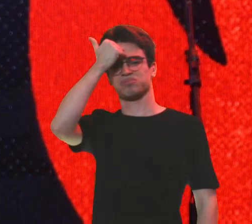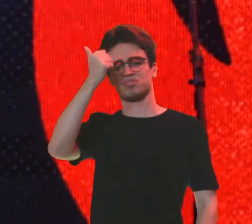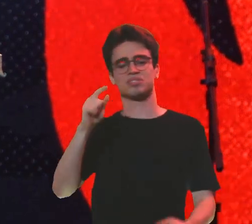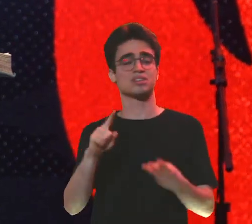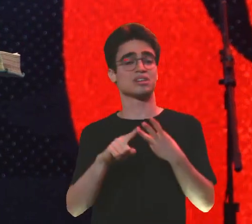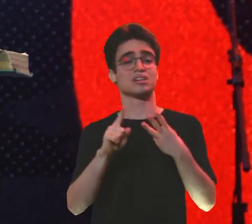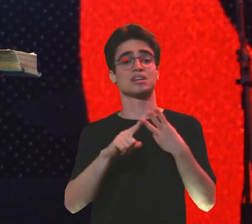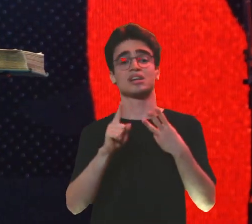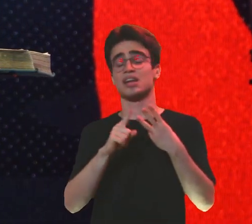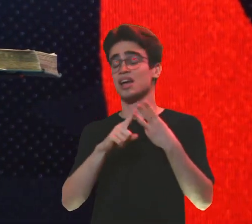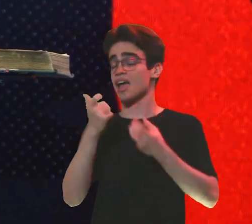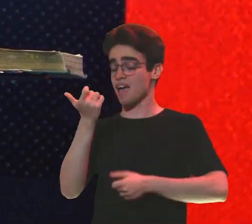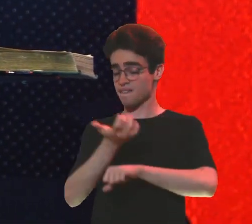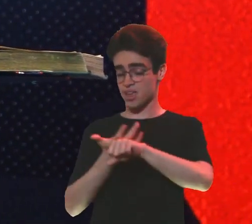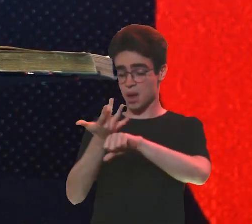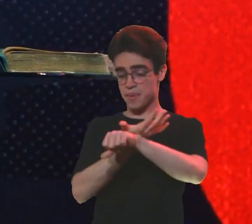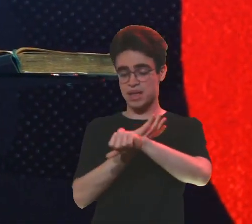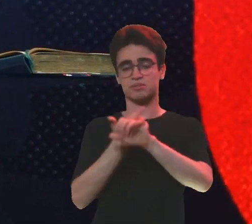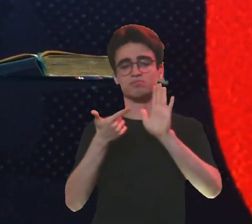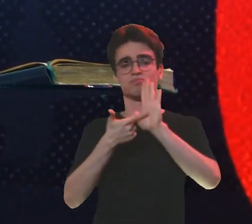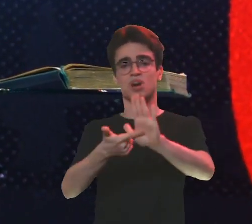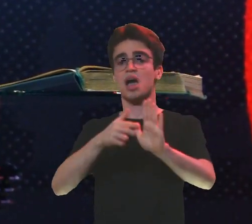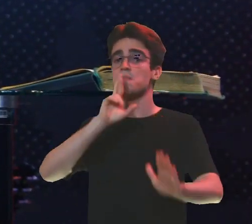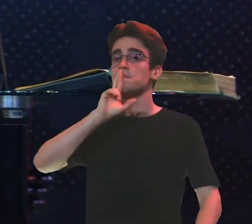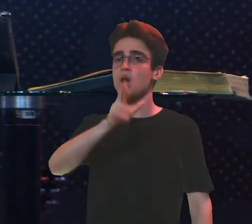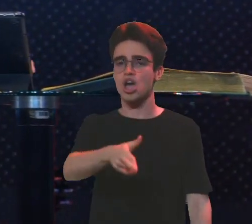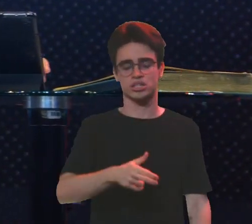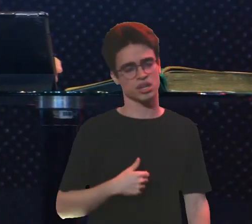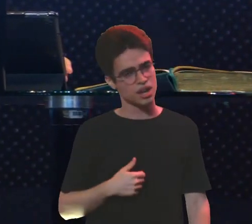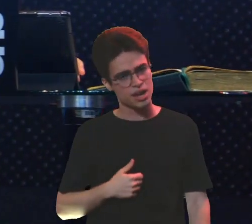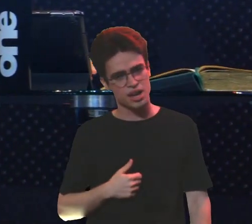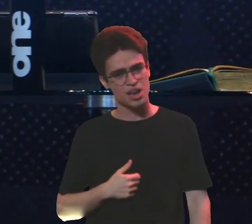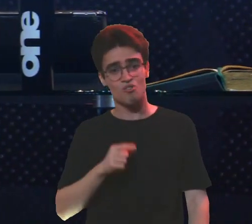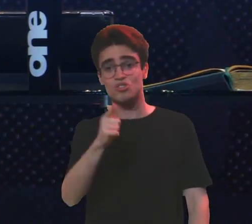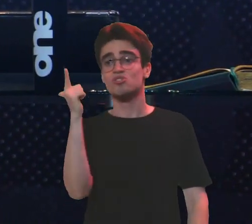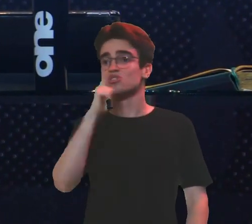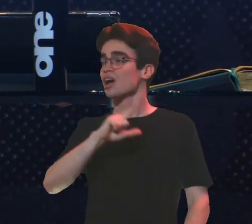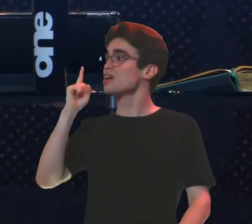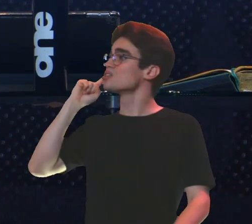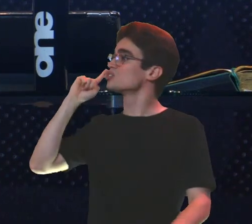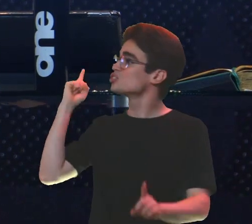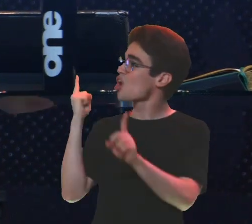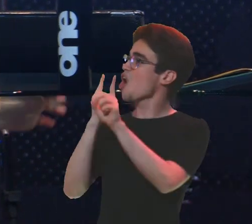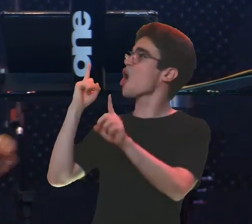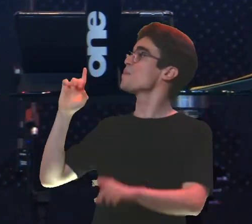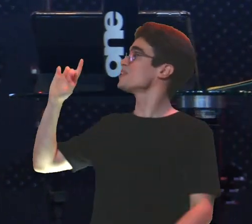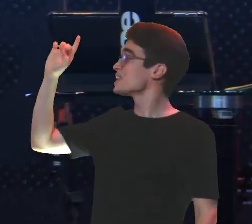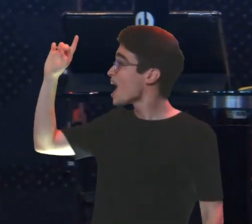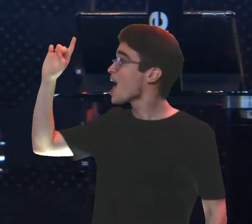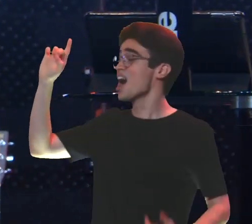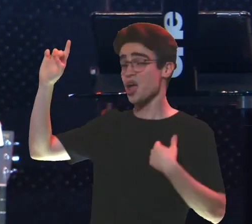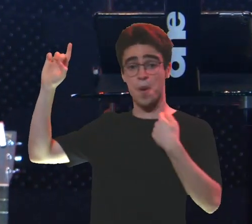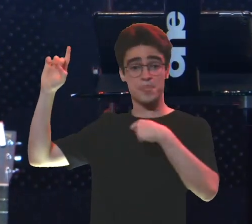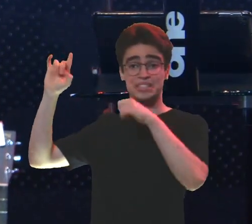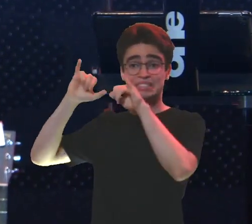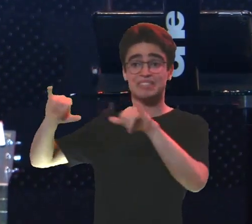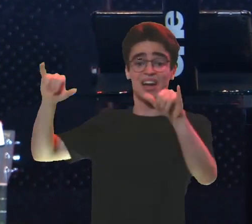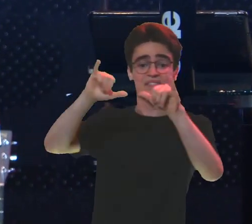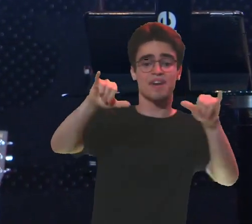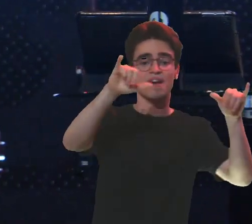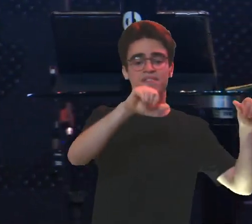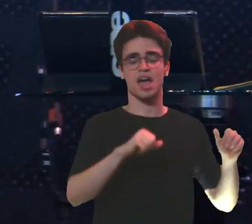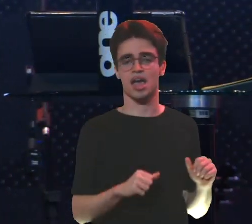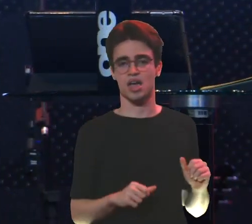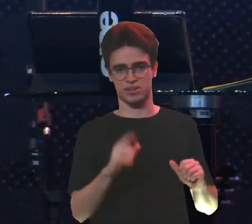uma resposta. Quando você descobre quem é Deus de verdade, você precisa testemunhar. Sabe quando que você vai ver a